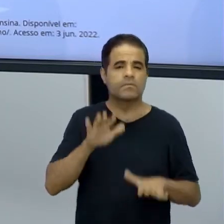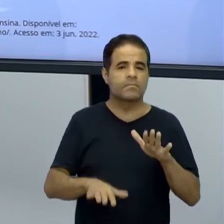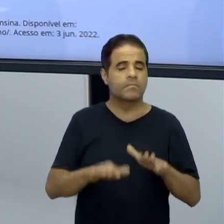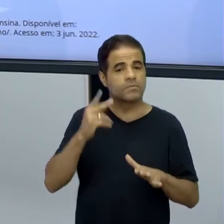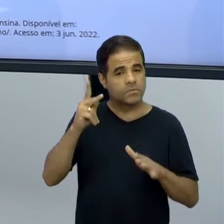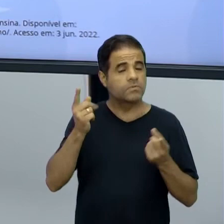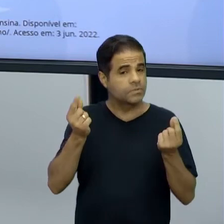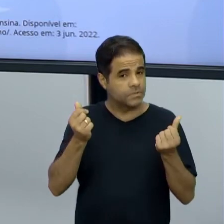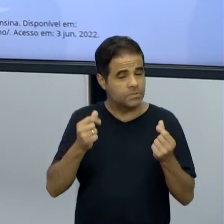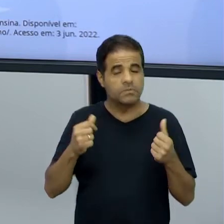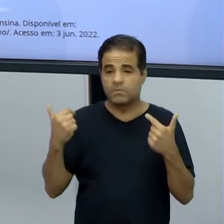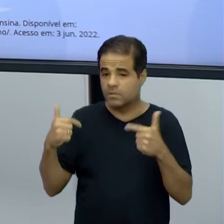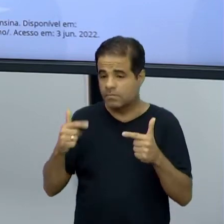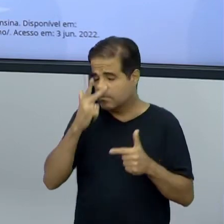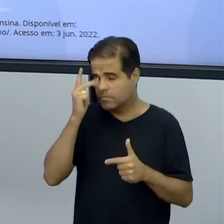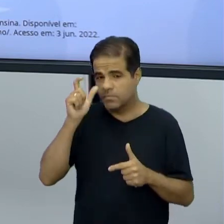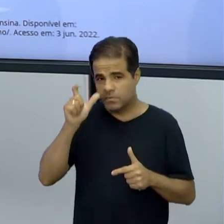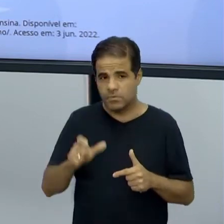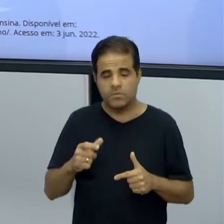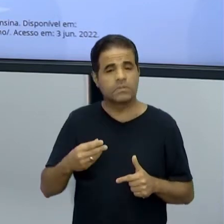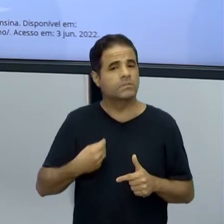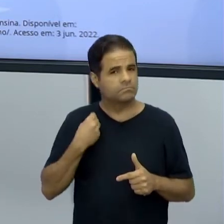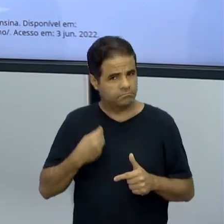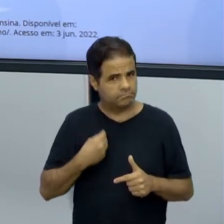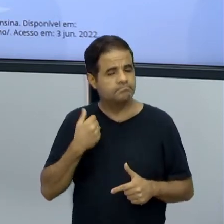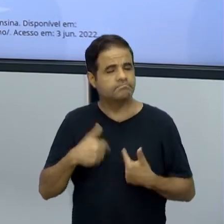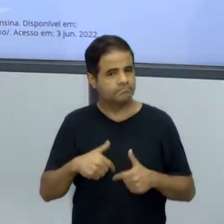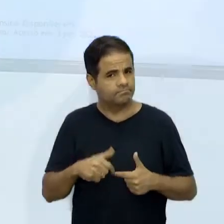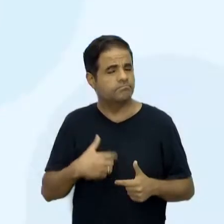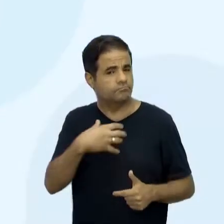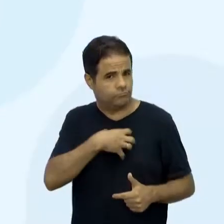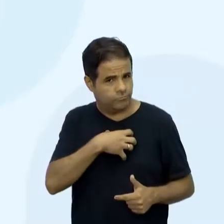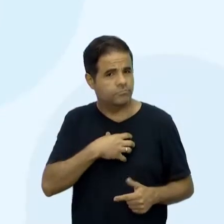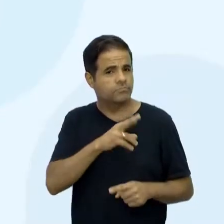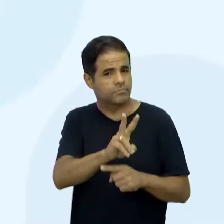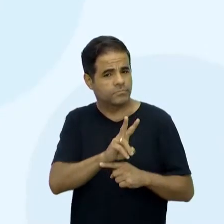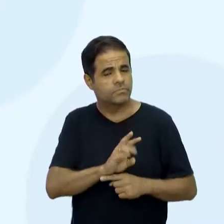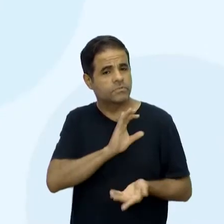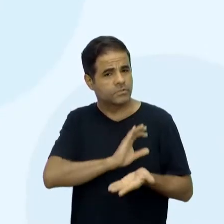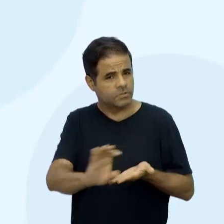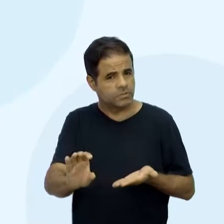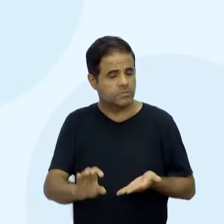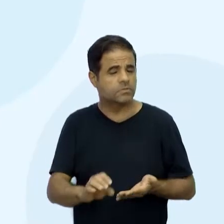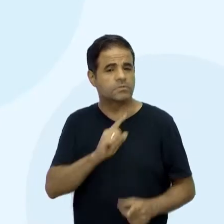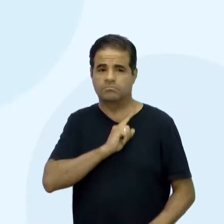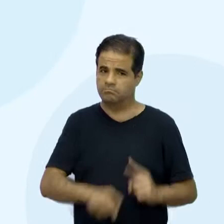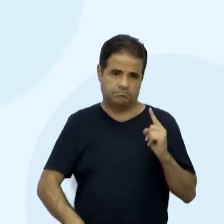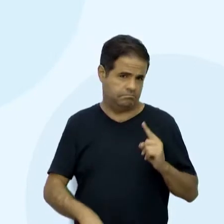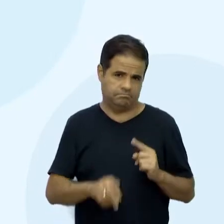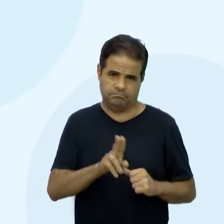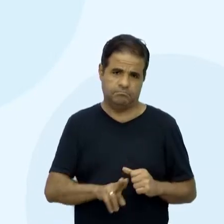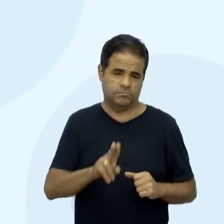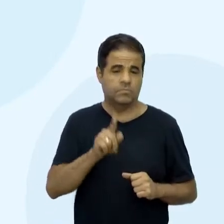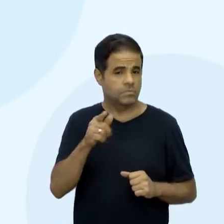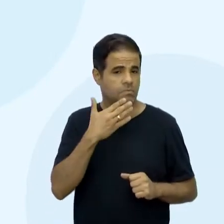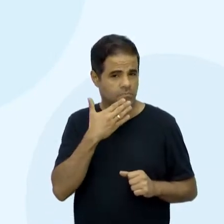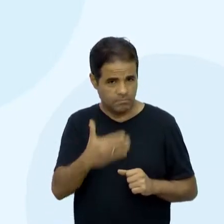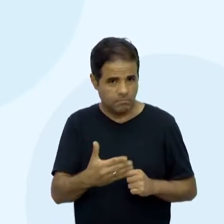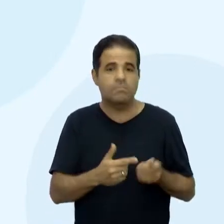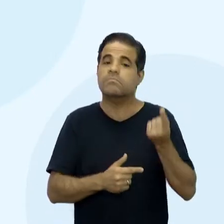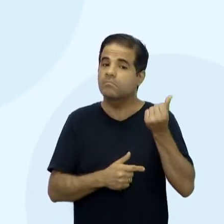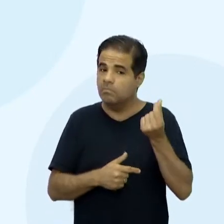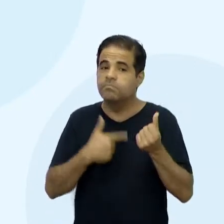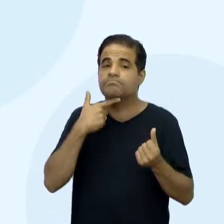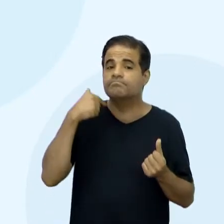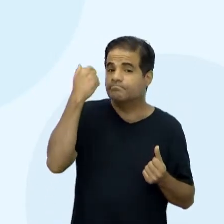renda, você precisa ser um trabalhador aí ativo. Então, é um tipo de crédito sem restrição para o uso, você solicita o valor